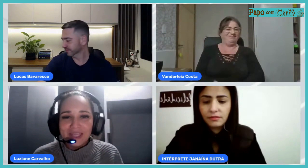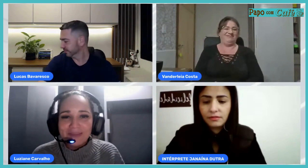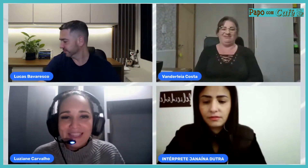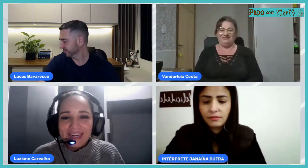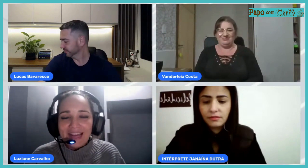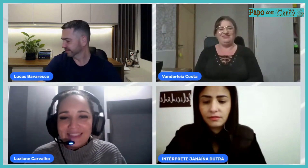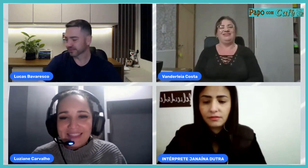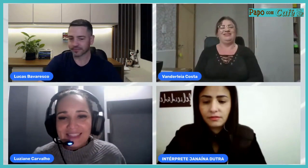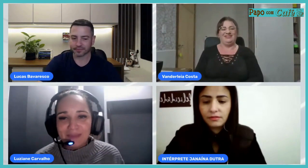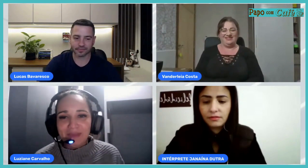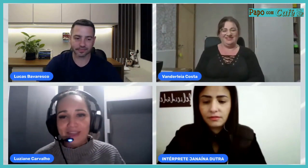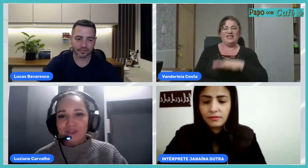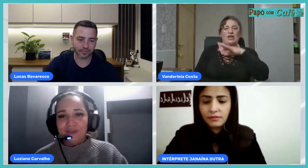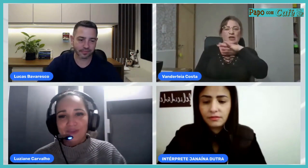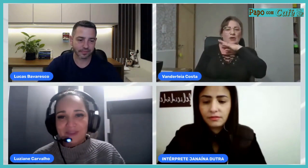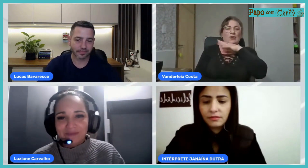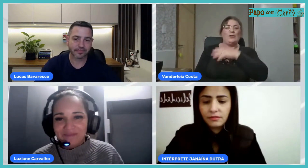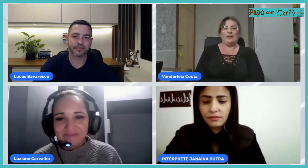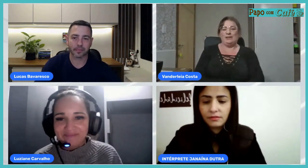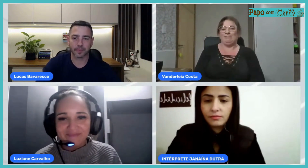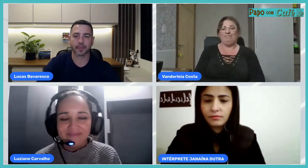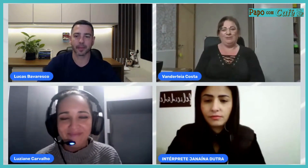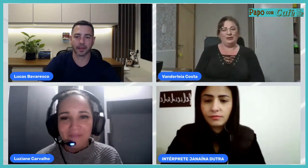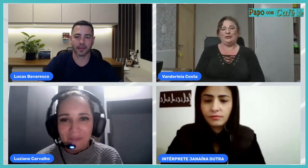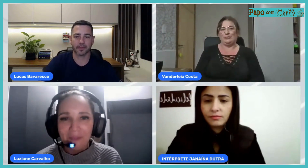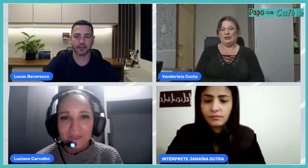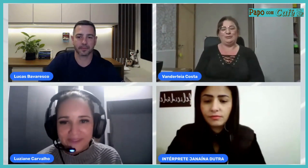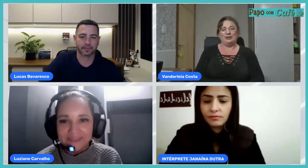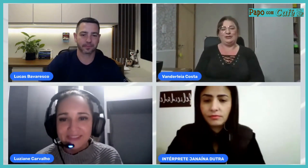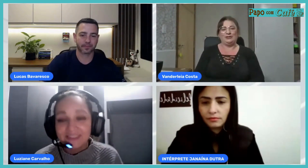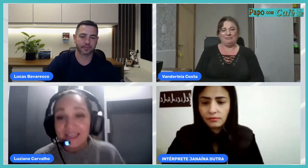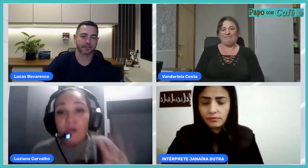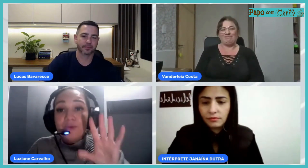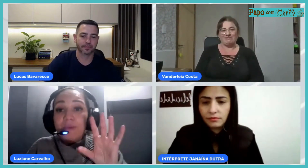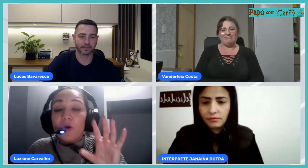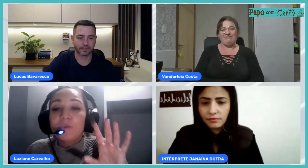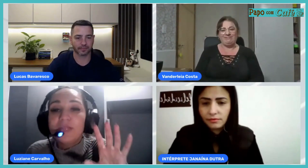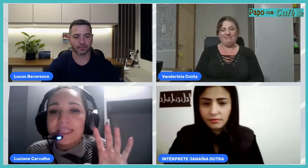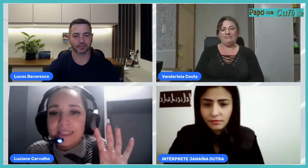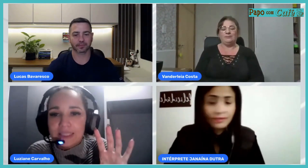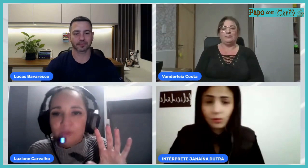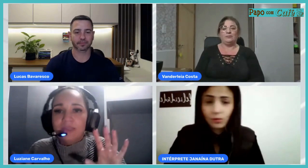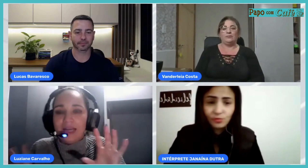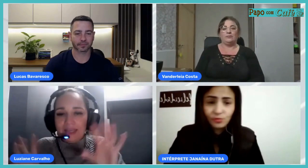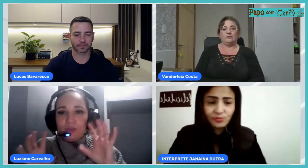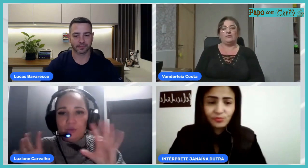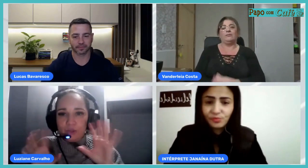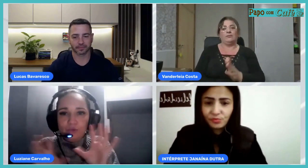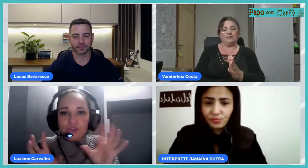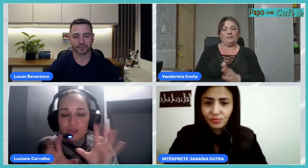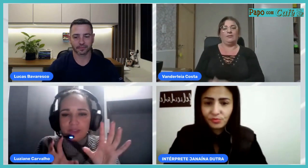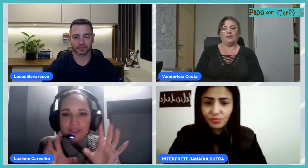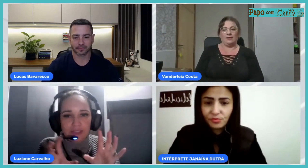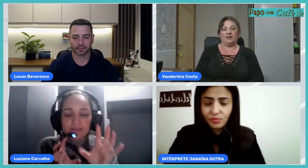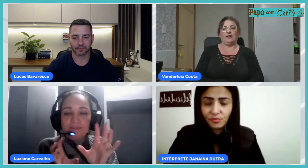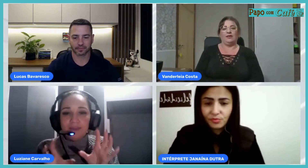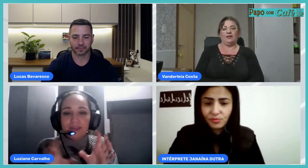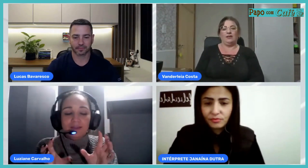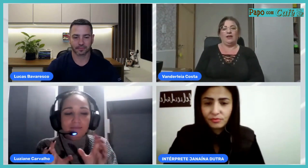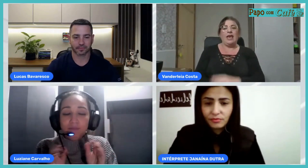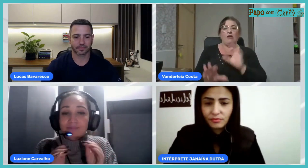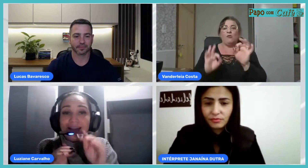gente não consegue aprender nada nesses aplicativos. Ruim, muito. Salvo uma comunicação, tá? Que eu digo